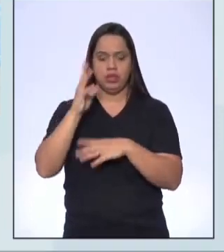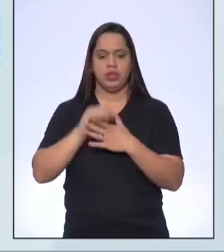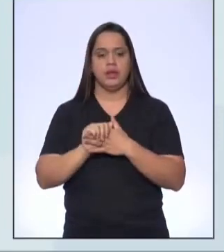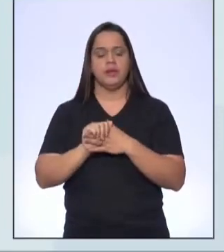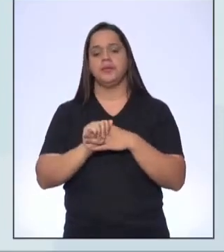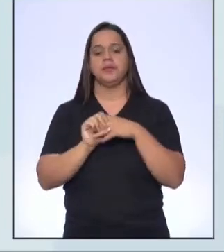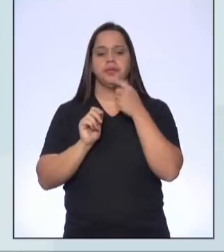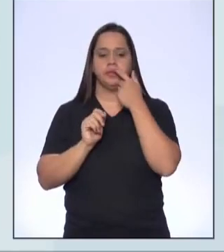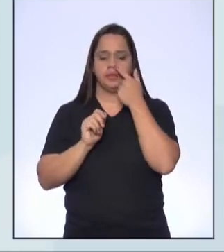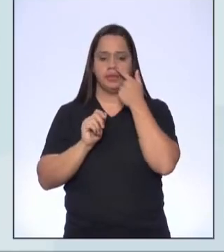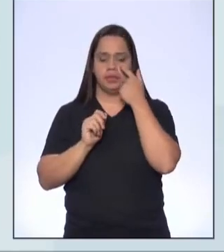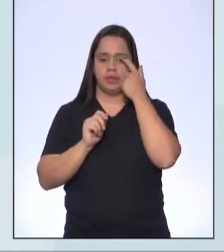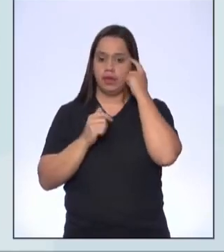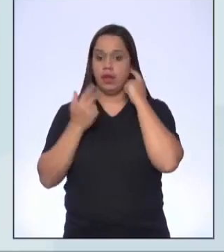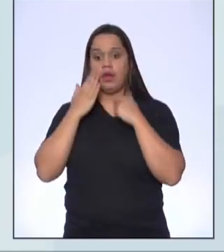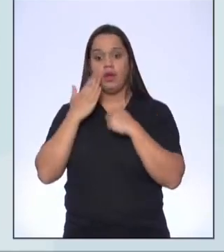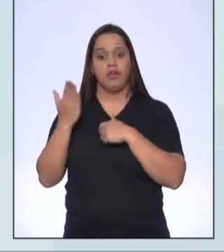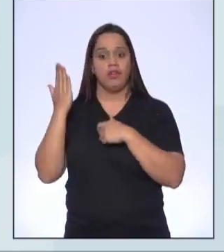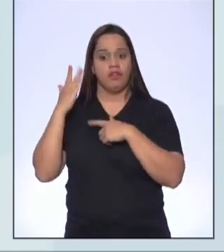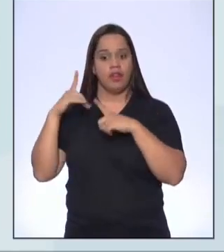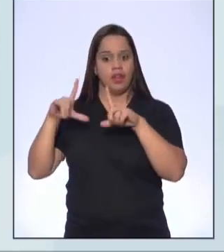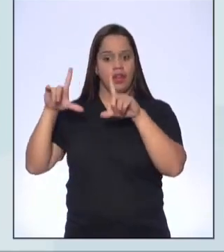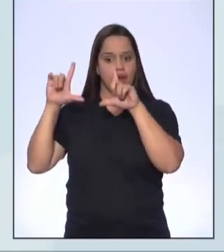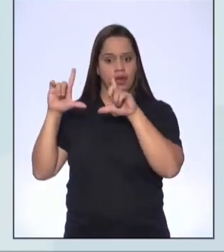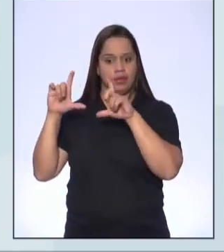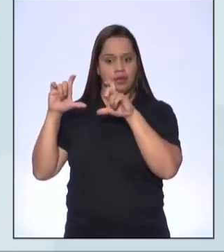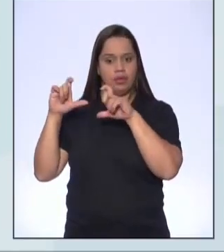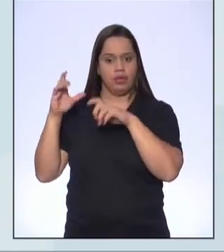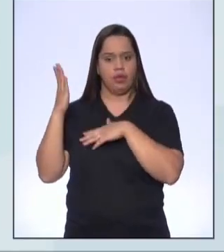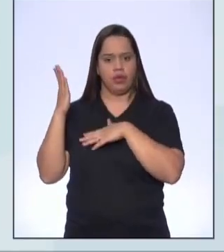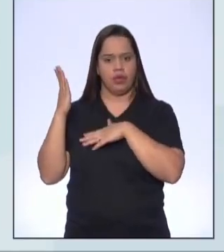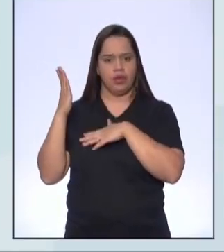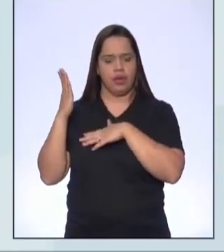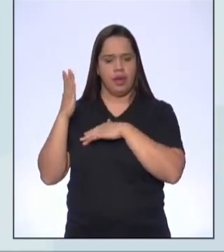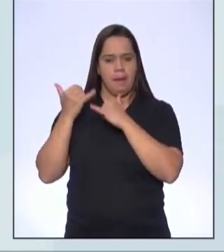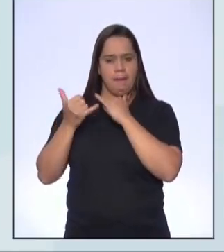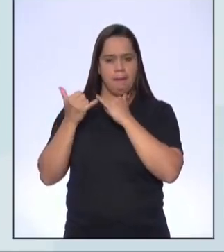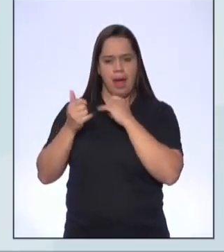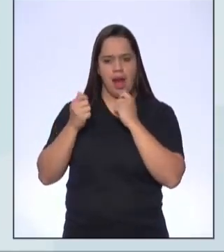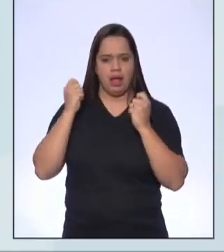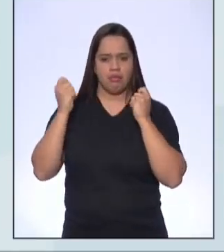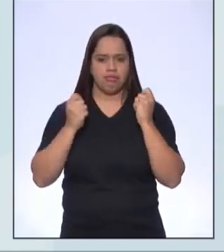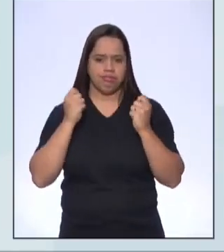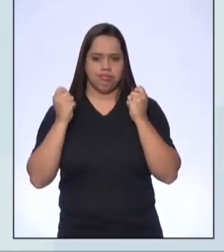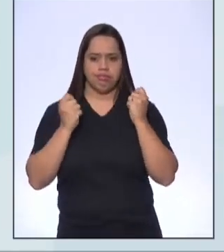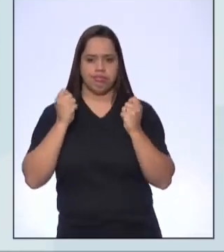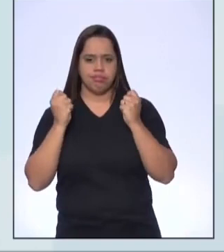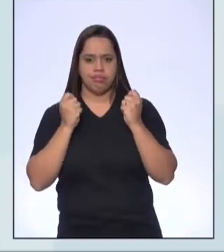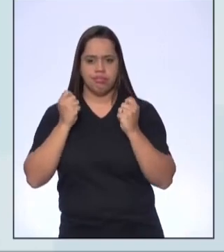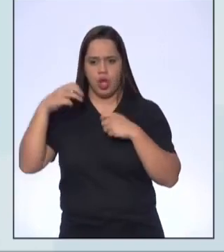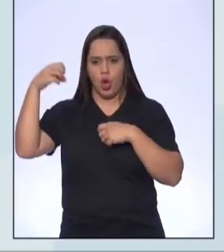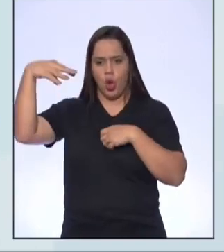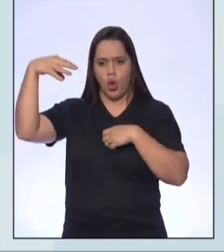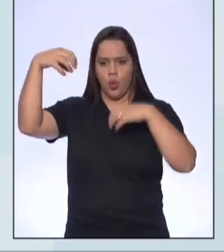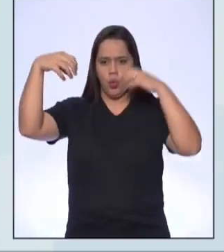nós temos nesta imagem uma espécie de show acontecendo, luz, iluminação, né?